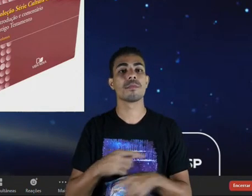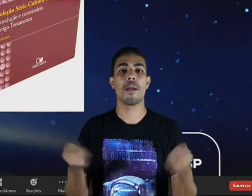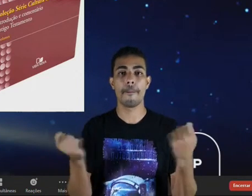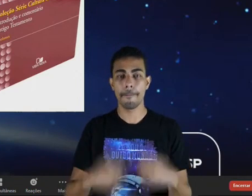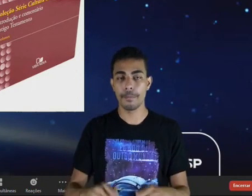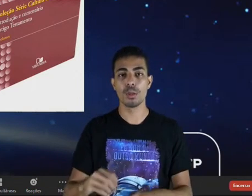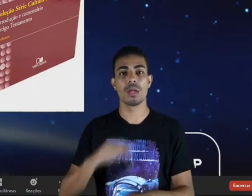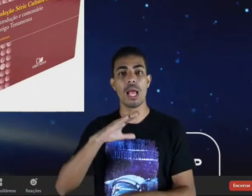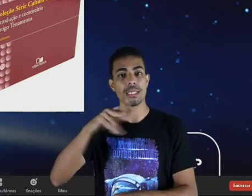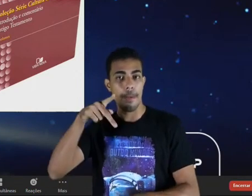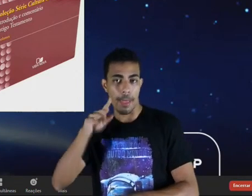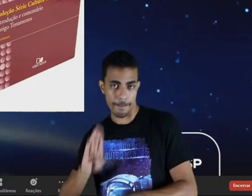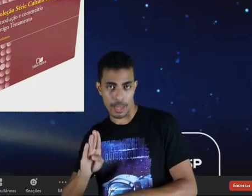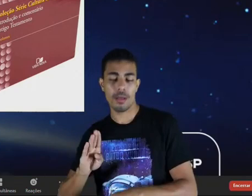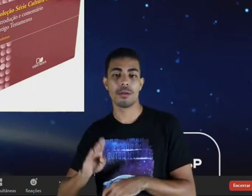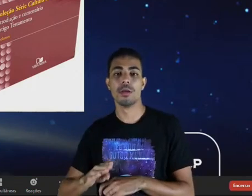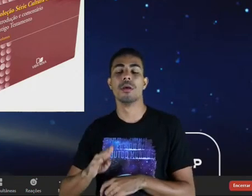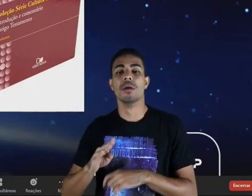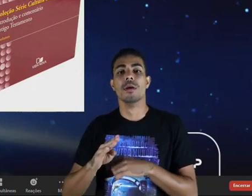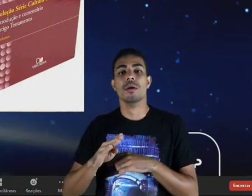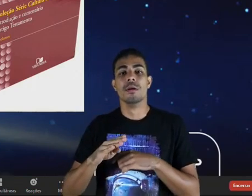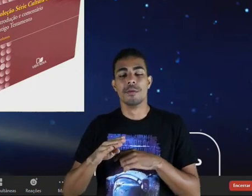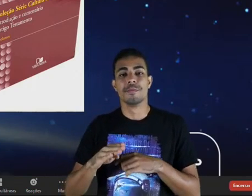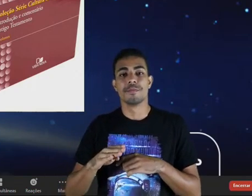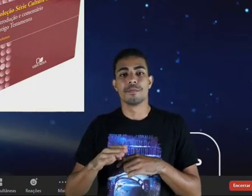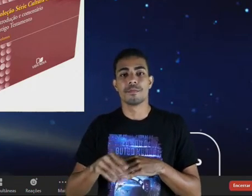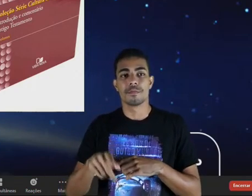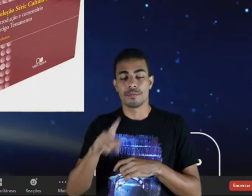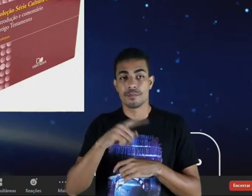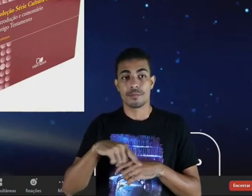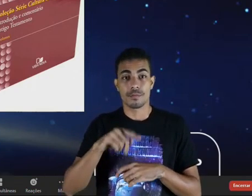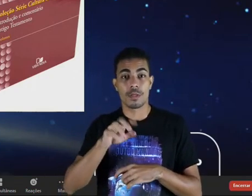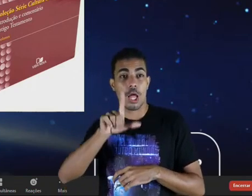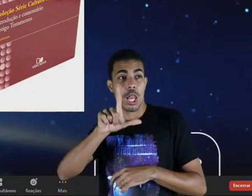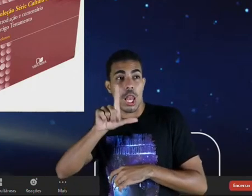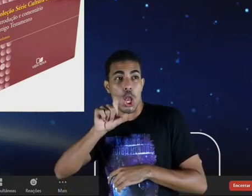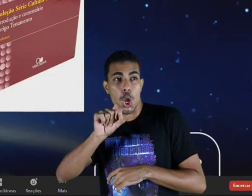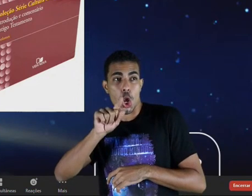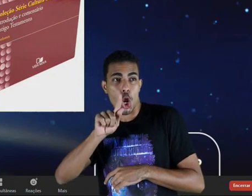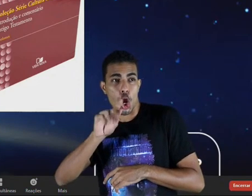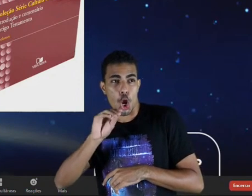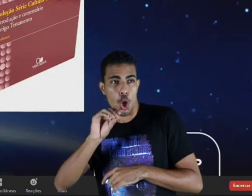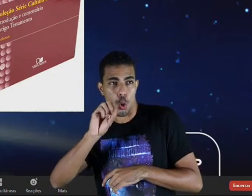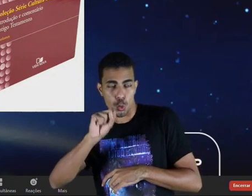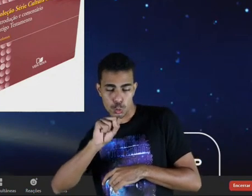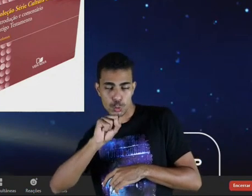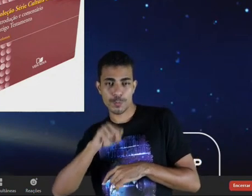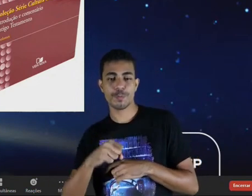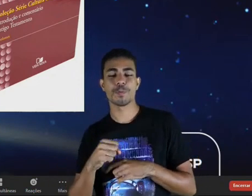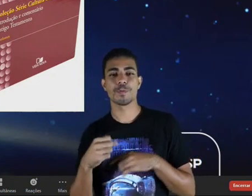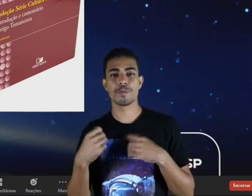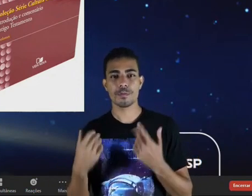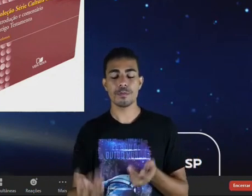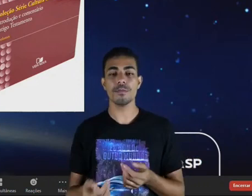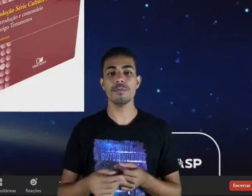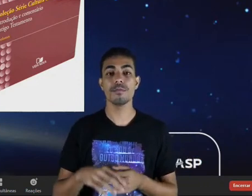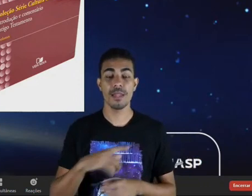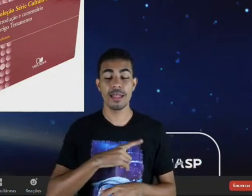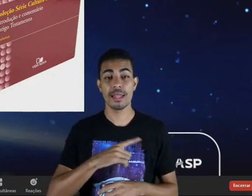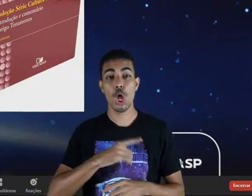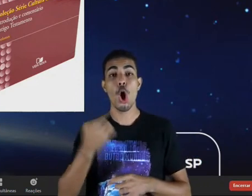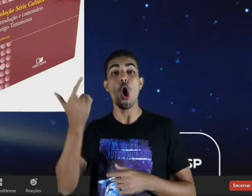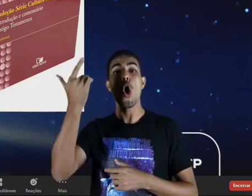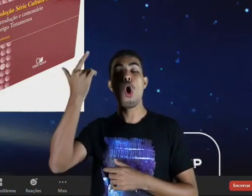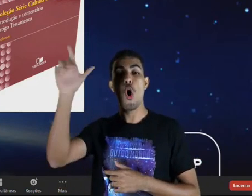Casa Publicadora Brasileira o comentário bíblico adventista da série Logos, tá bom? Existe um outro